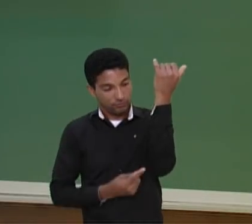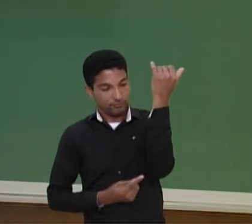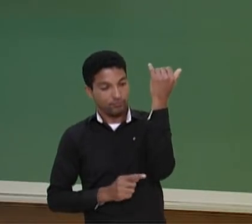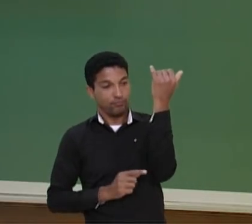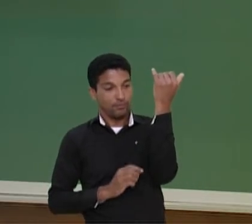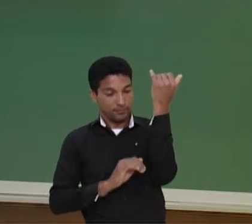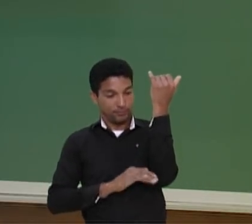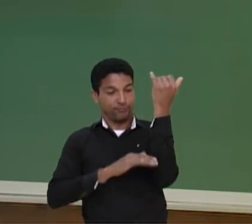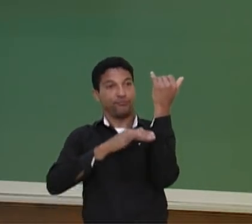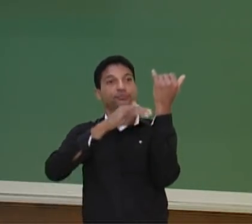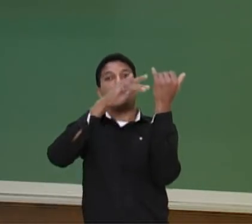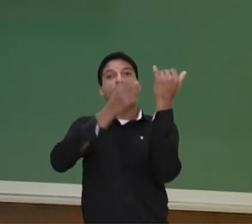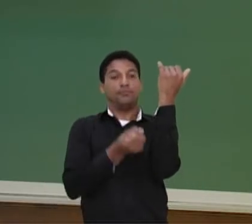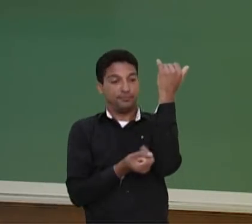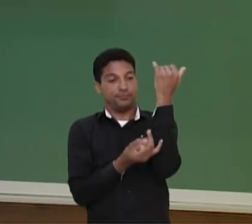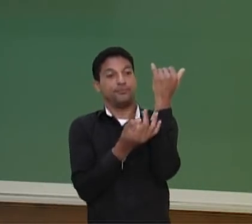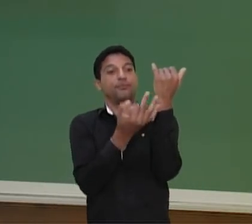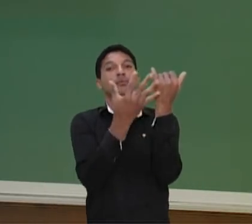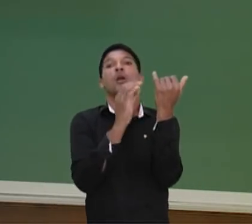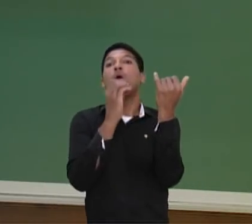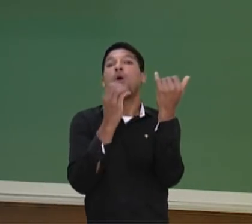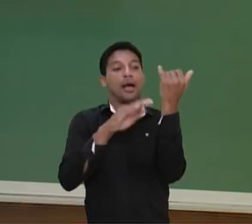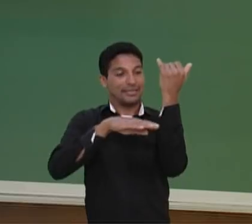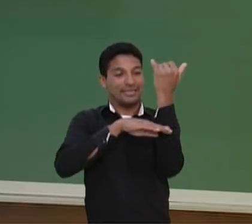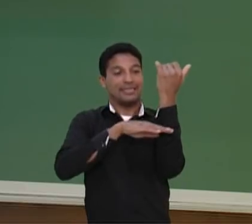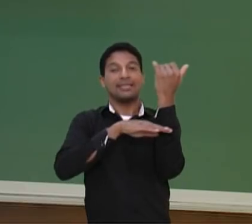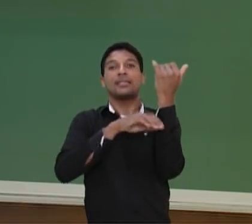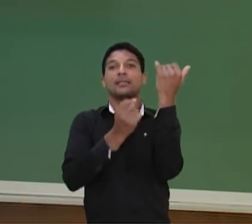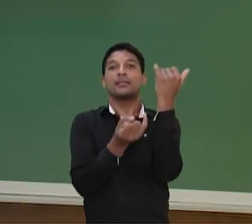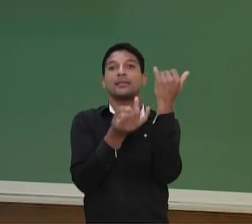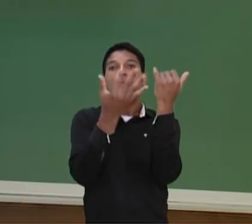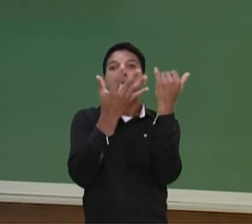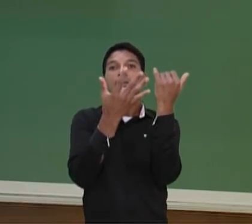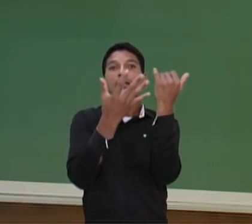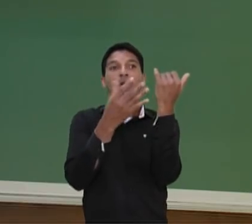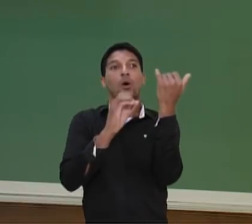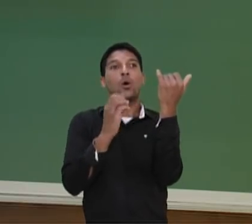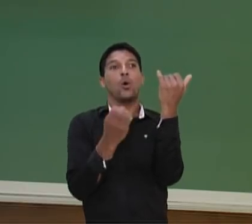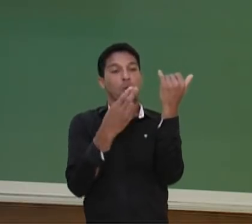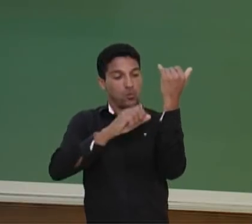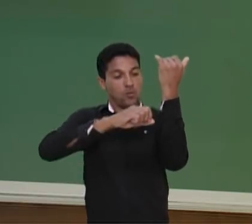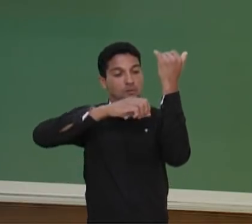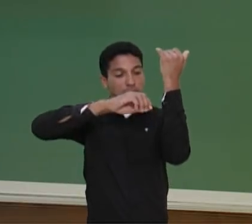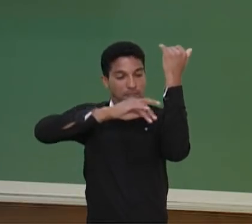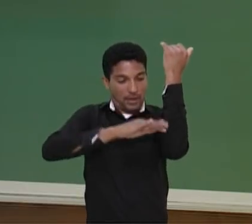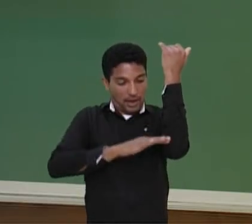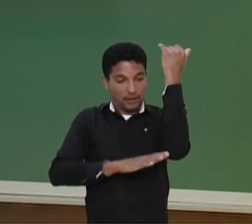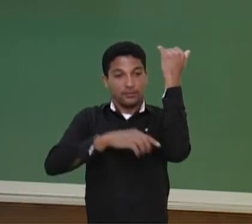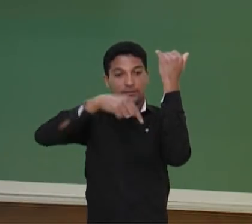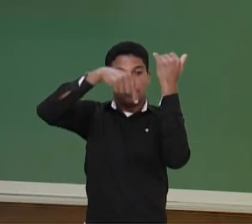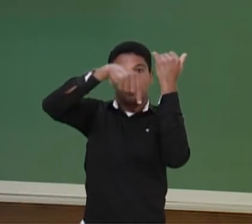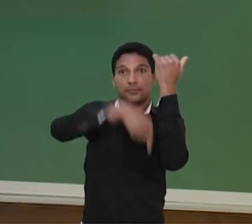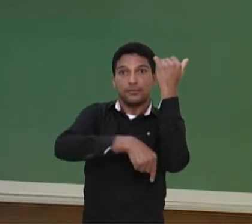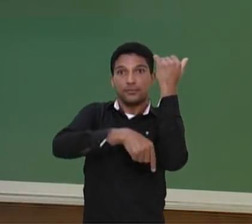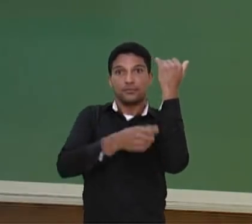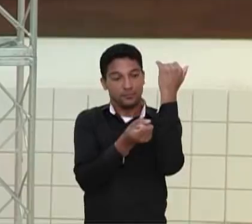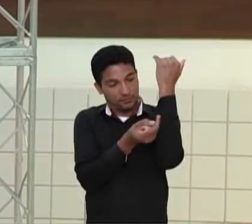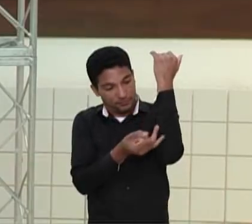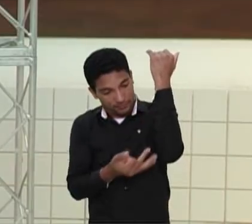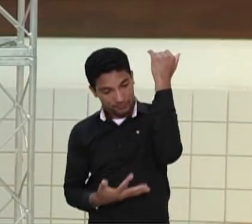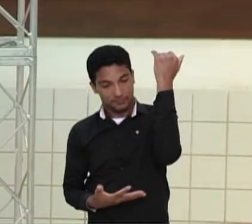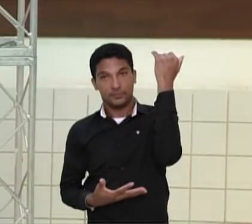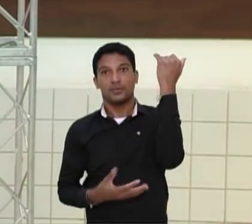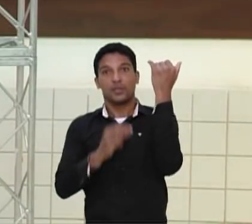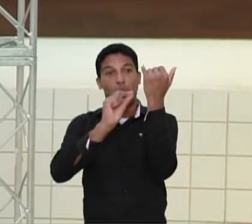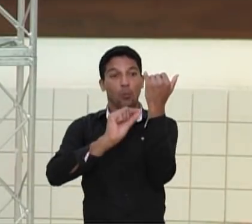crescente ou na região de crescente na região crescente porque eu tenho o b positivo então